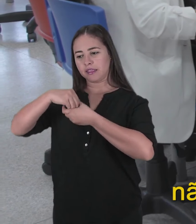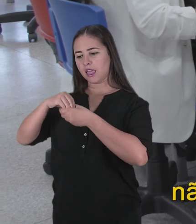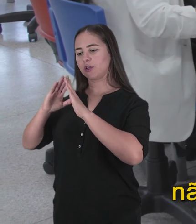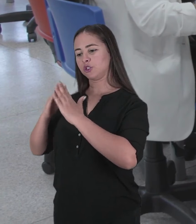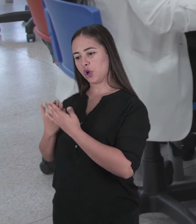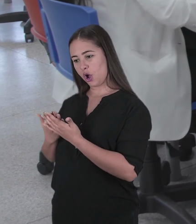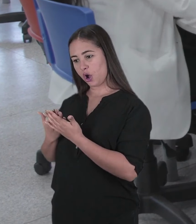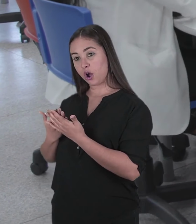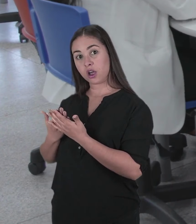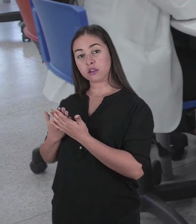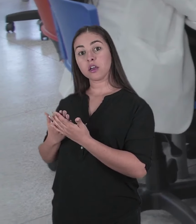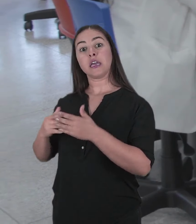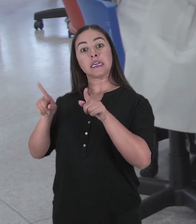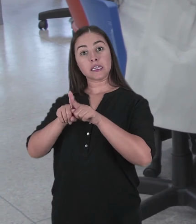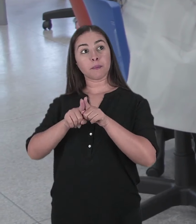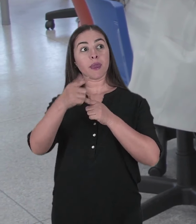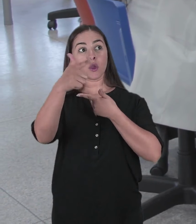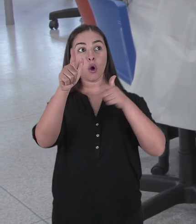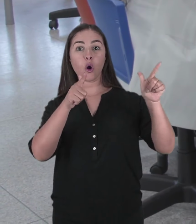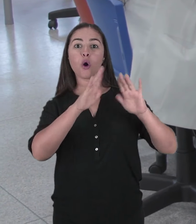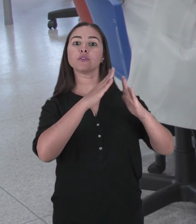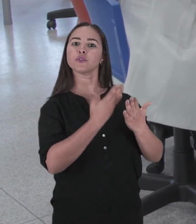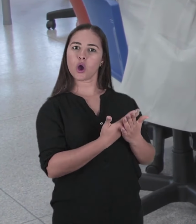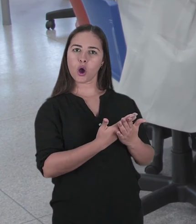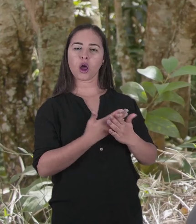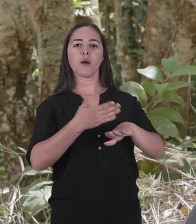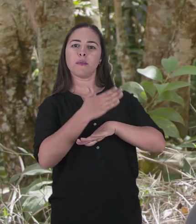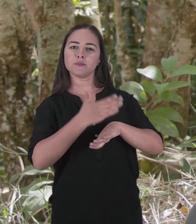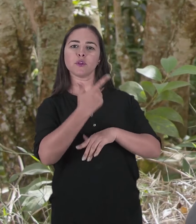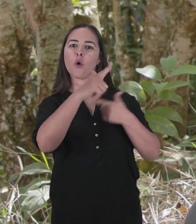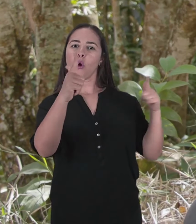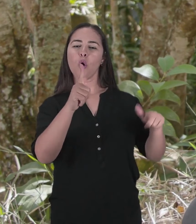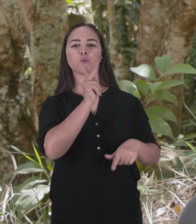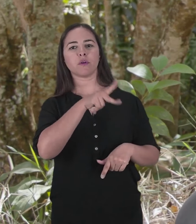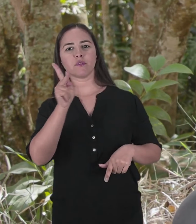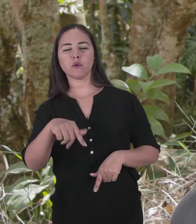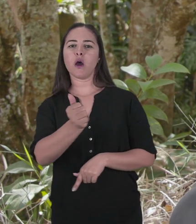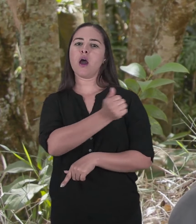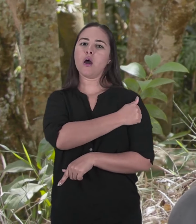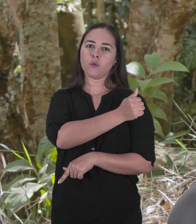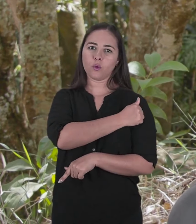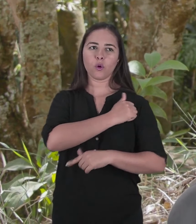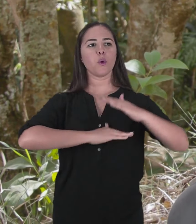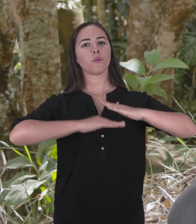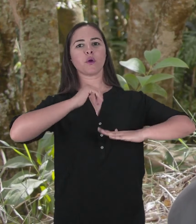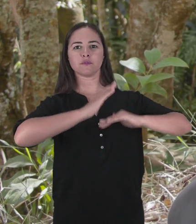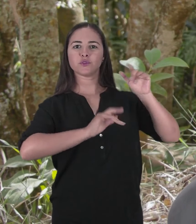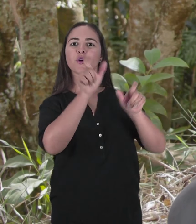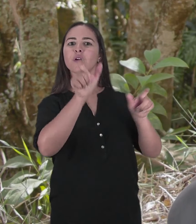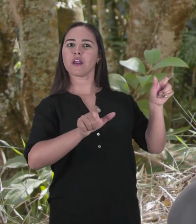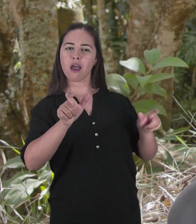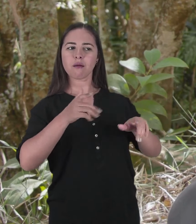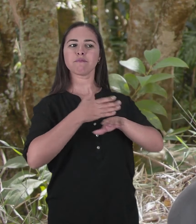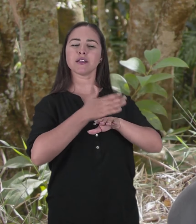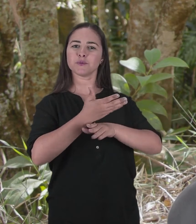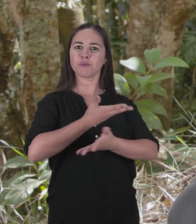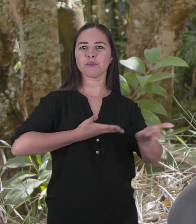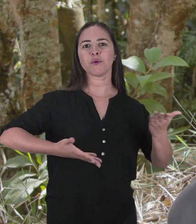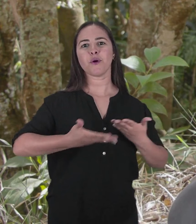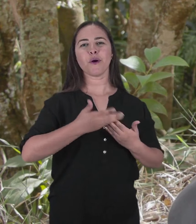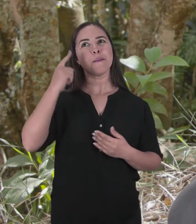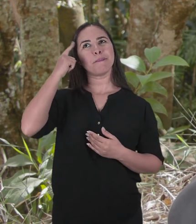própria escola, mas com outras escolas também, a participação de outros alunos, de outros professores, de outros profissionais, né? Que quem